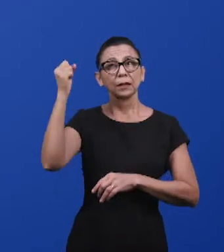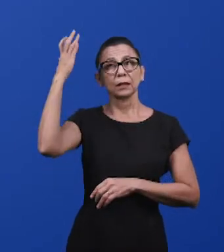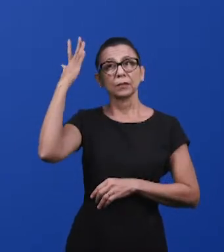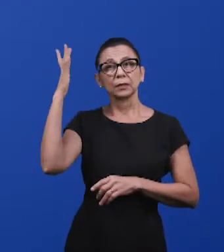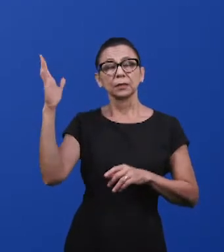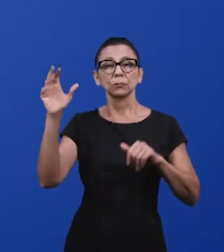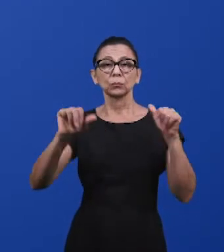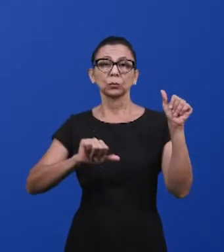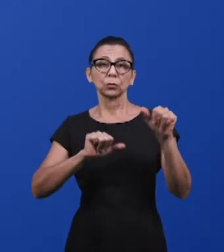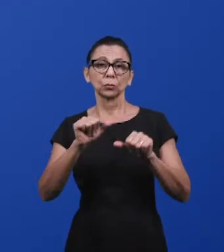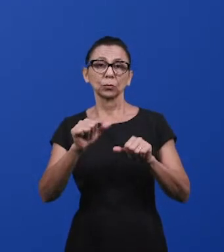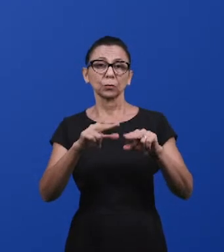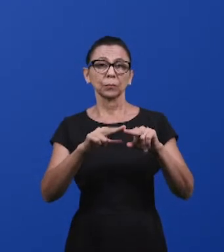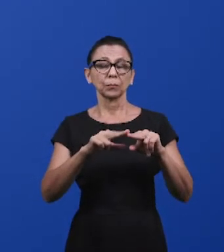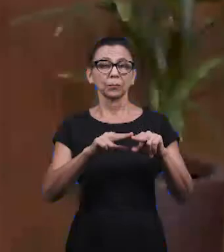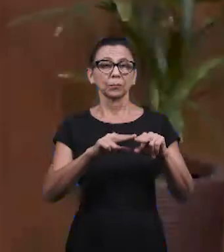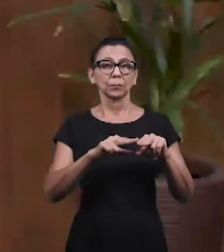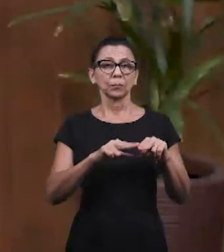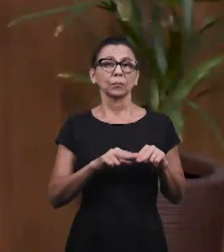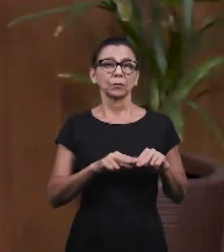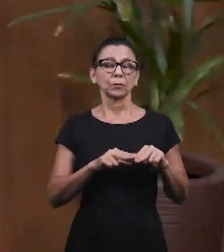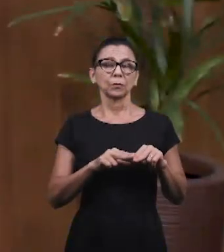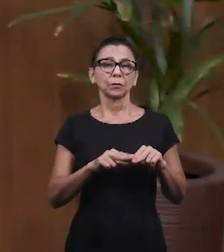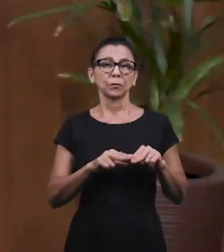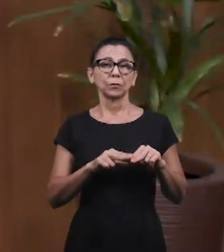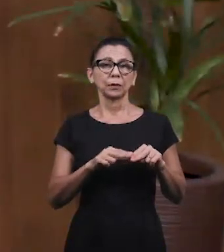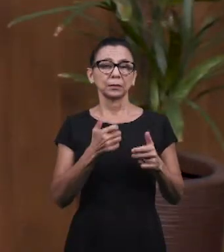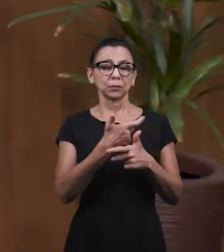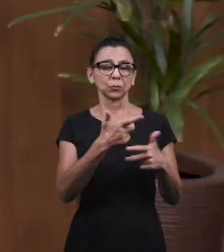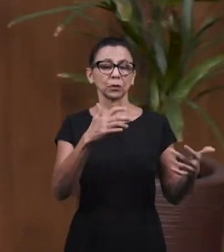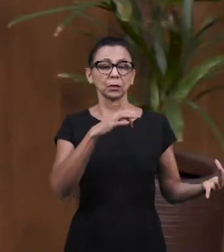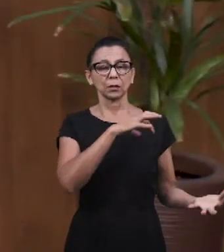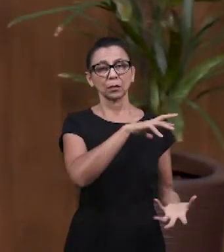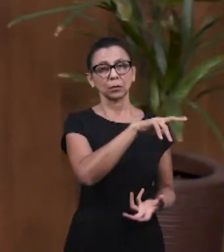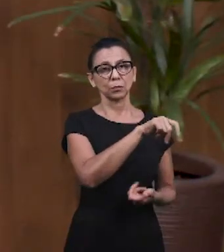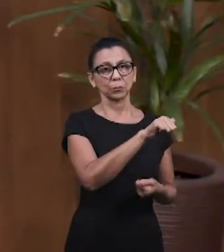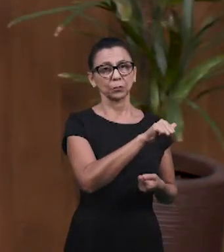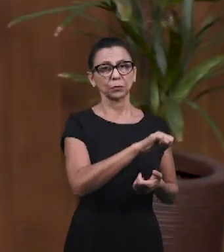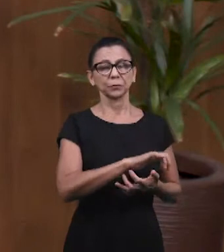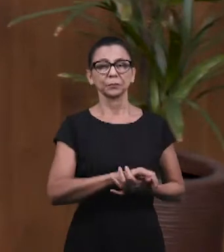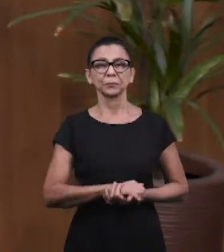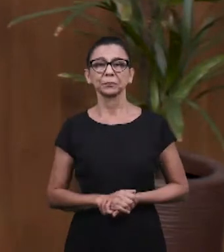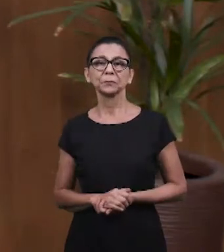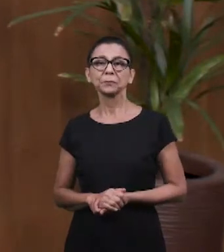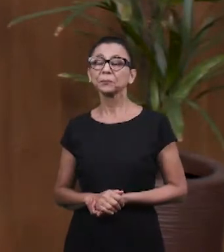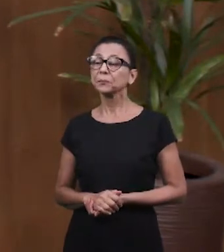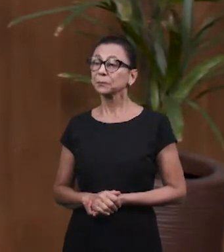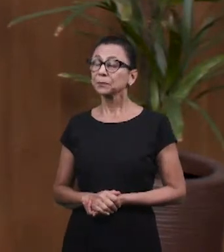A todos a paz do Senhor Jesus. Muito bem, Halisson. Muito boa a sua resposta,